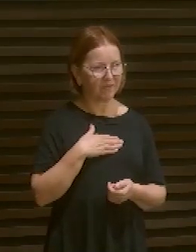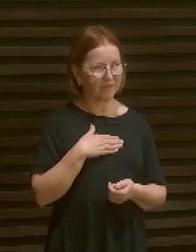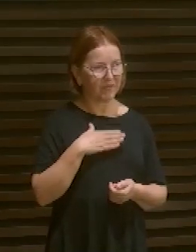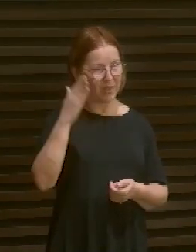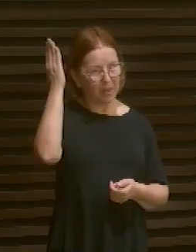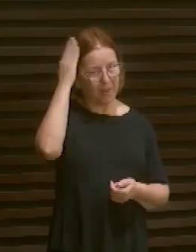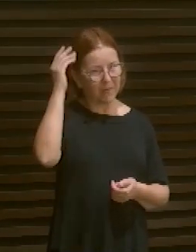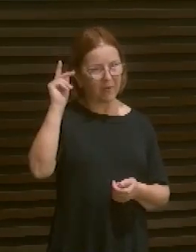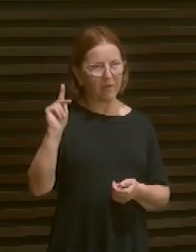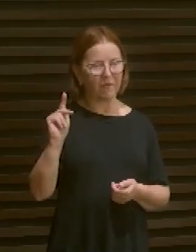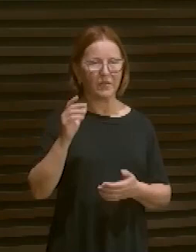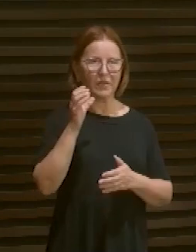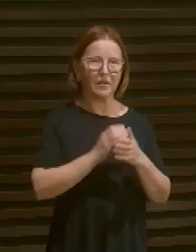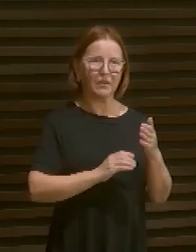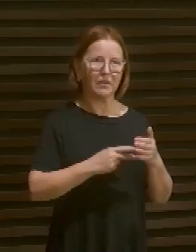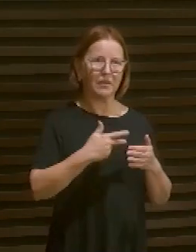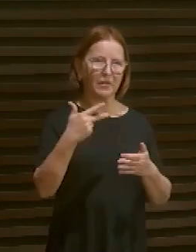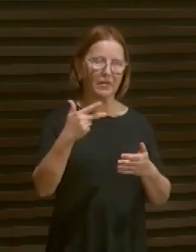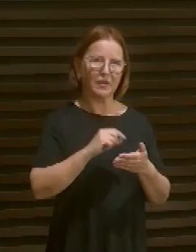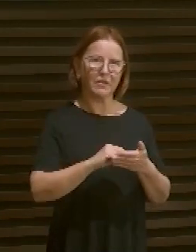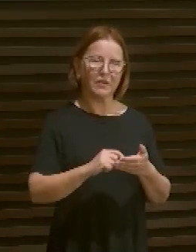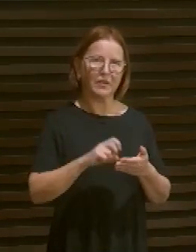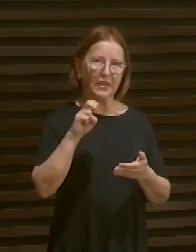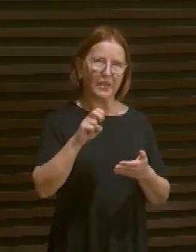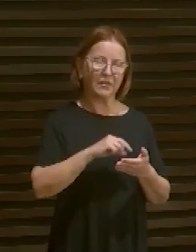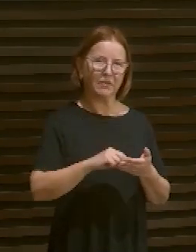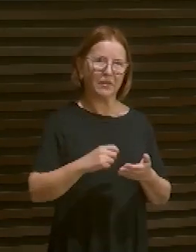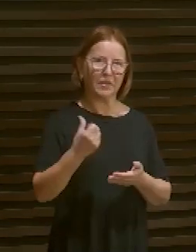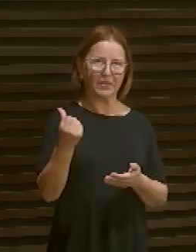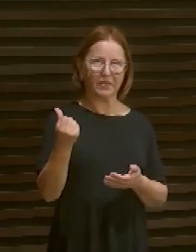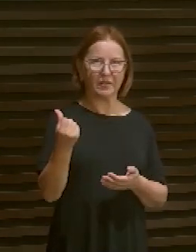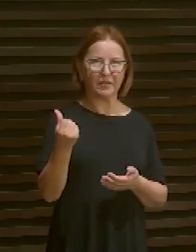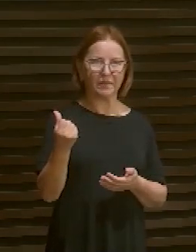Provérbios capítulo 3, versos 5 e 6,